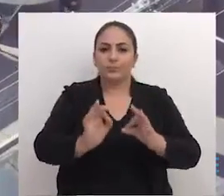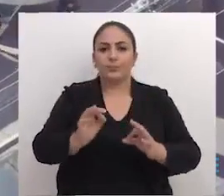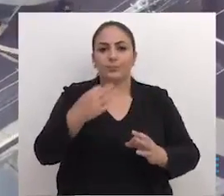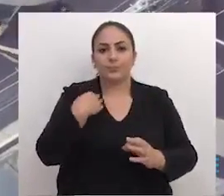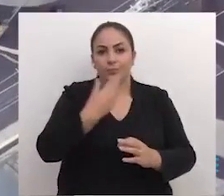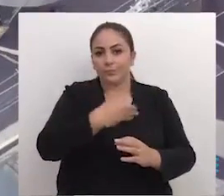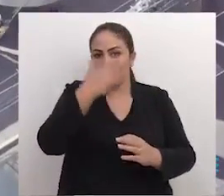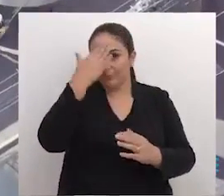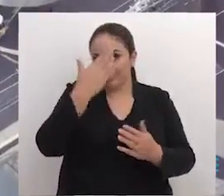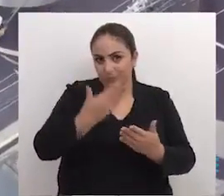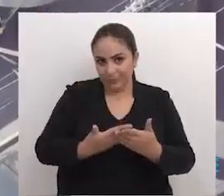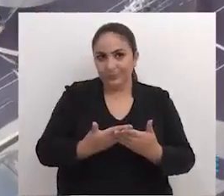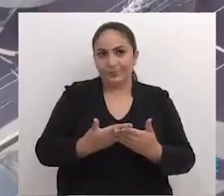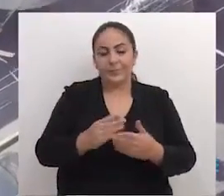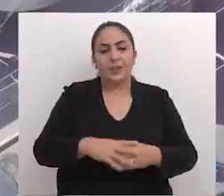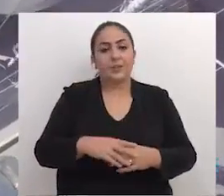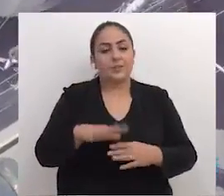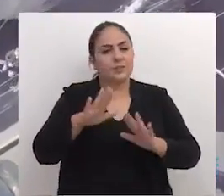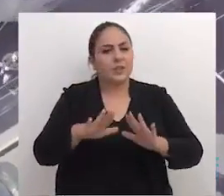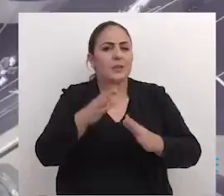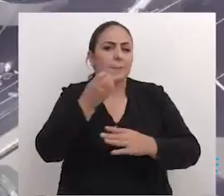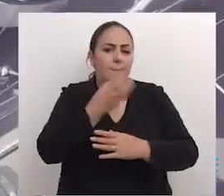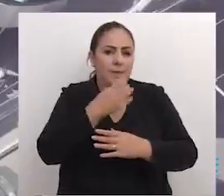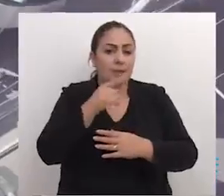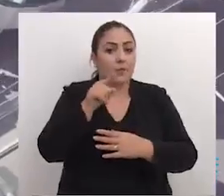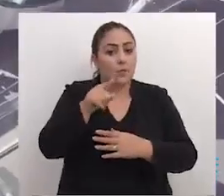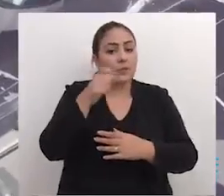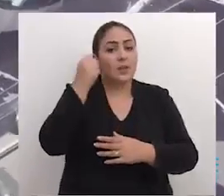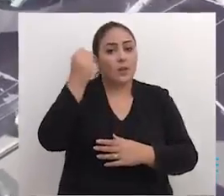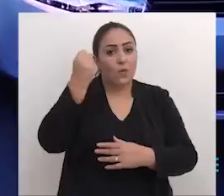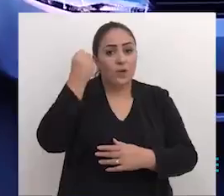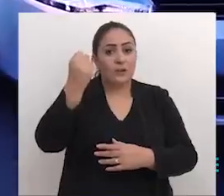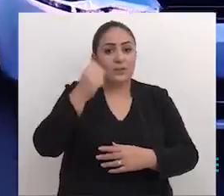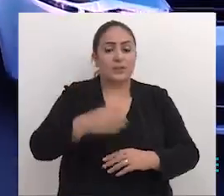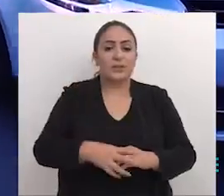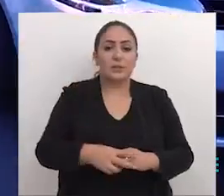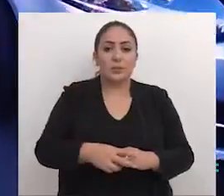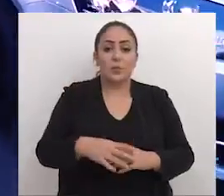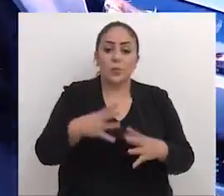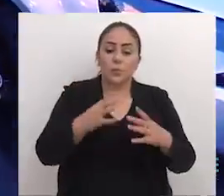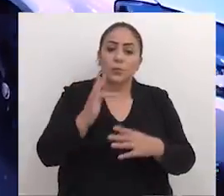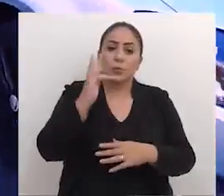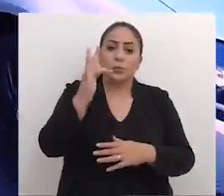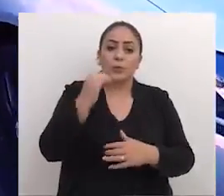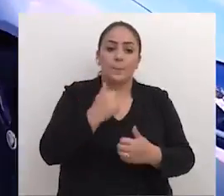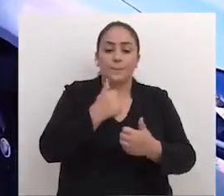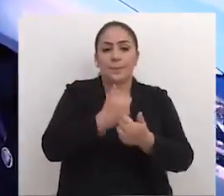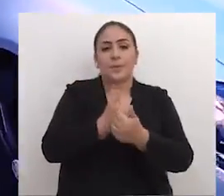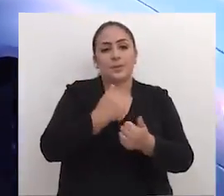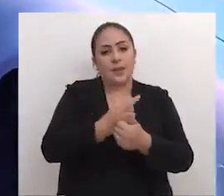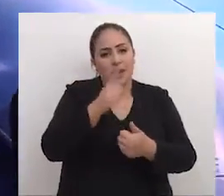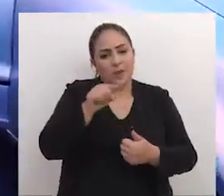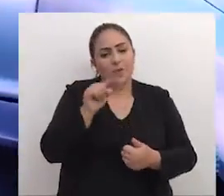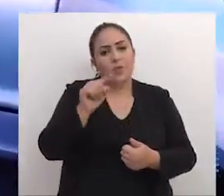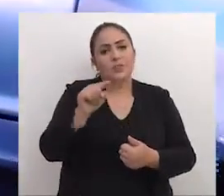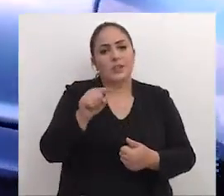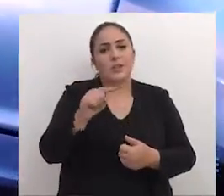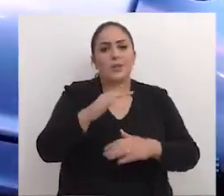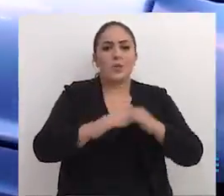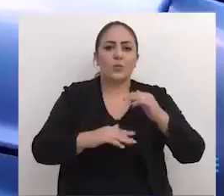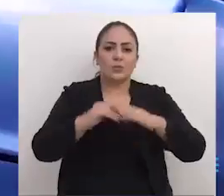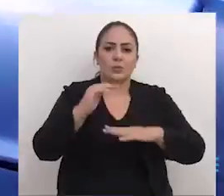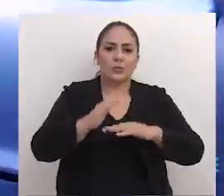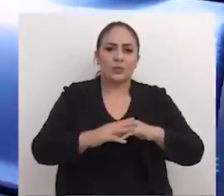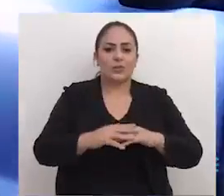dar certo, vamos confiar. Fique bem, você é um herói. O futuro ali bem perto é você